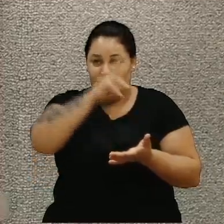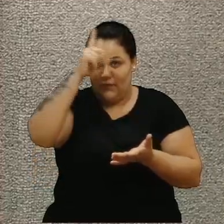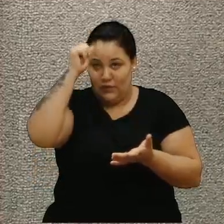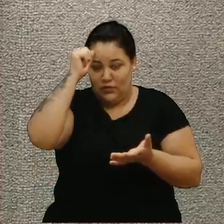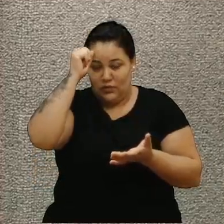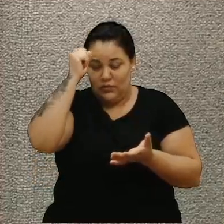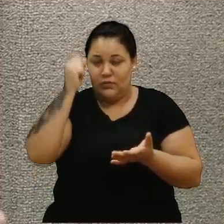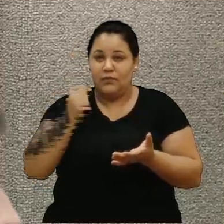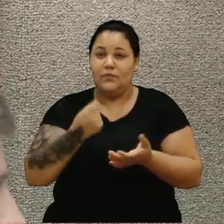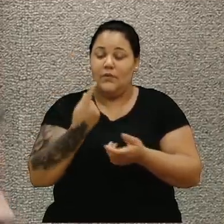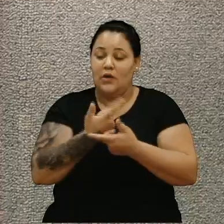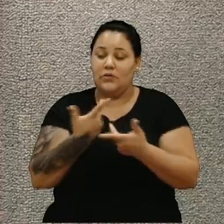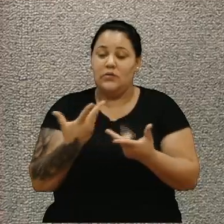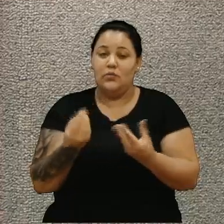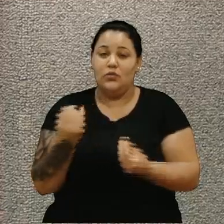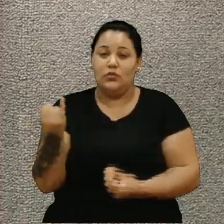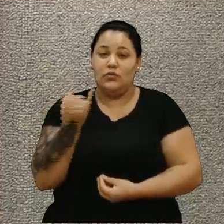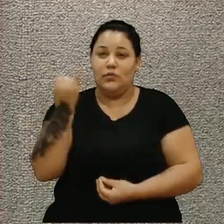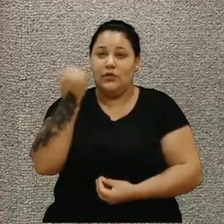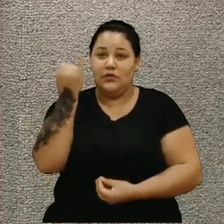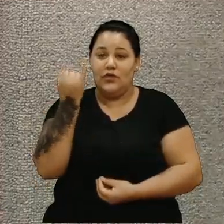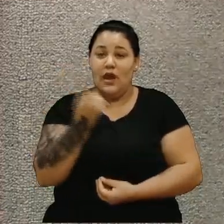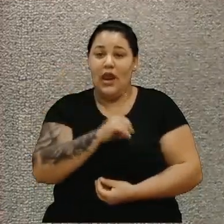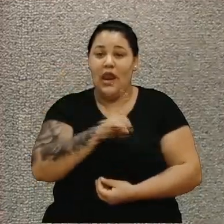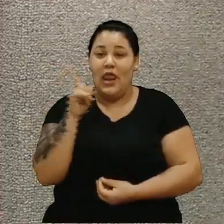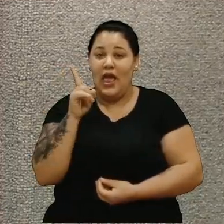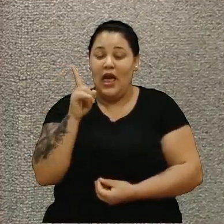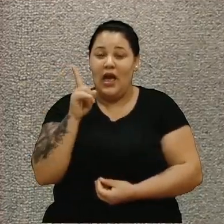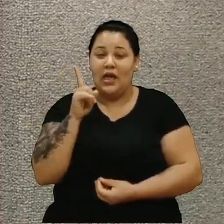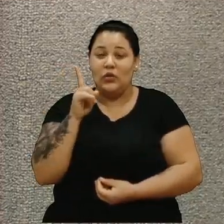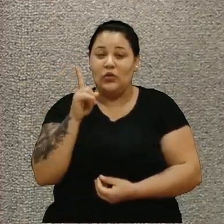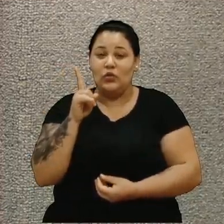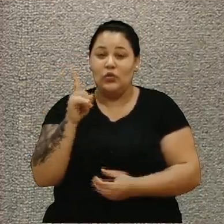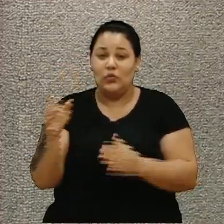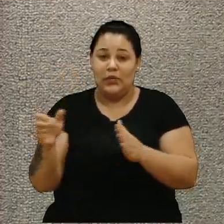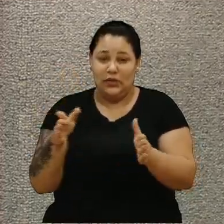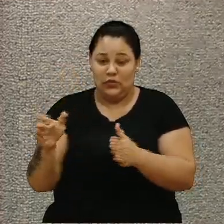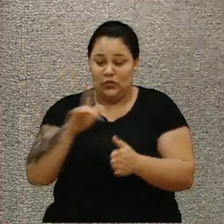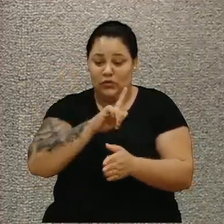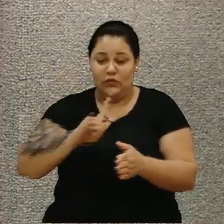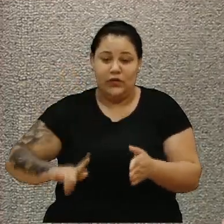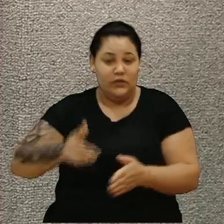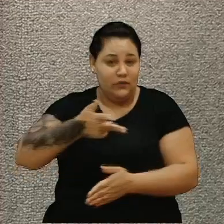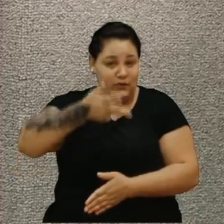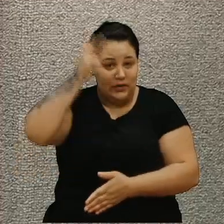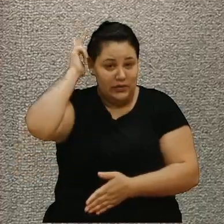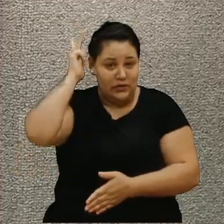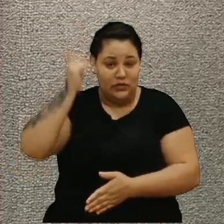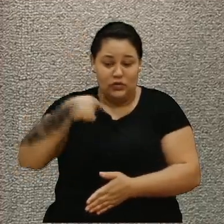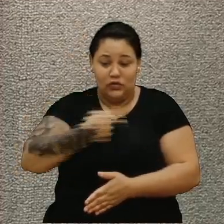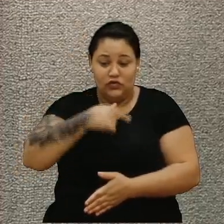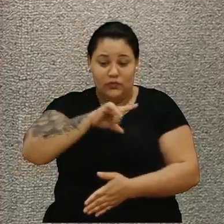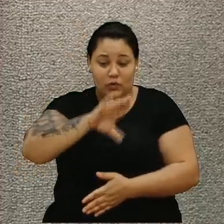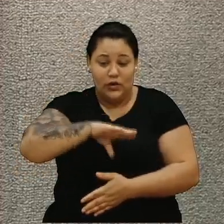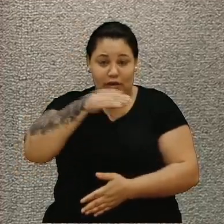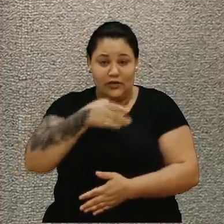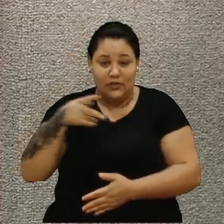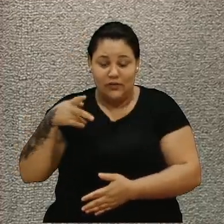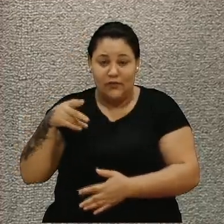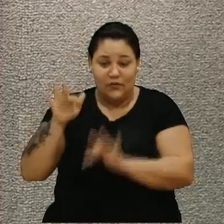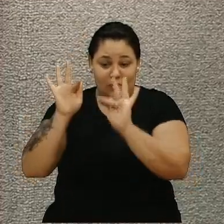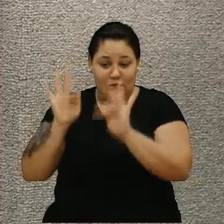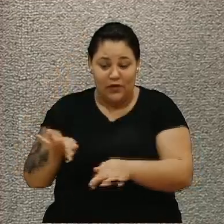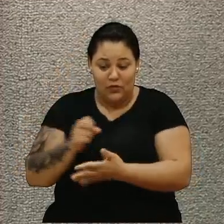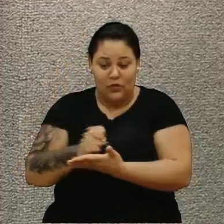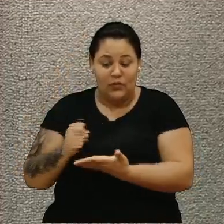coisa muito importante. Lá no governo Cassina, nós tivemos a coragem de romper um contrato de prestação de serviço da Zona